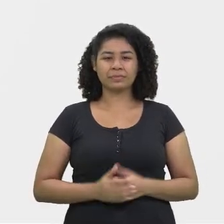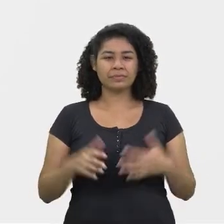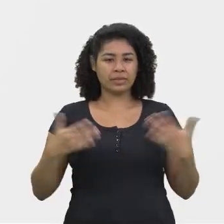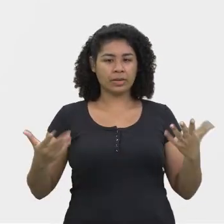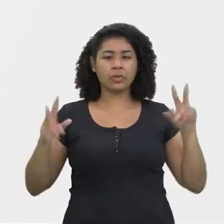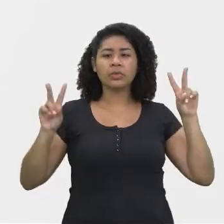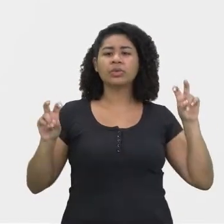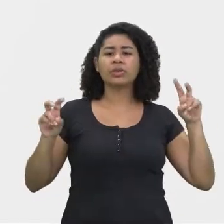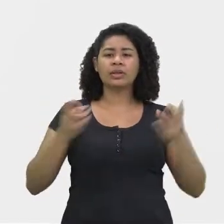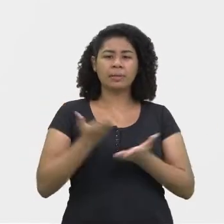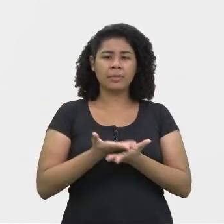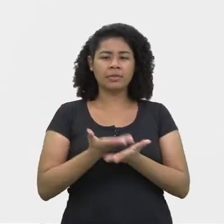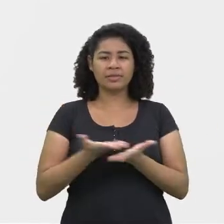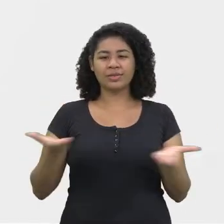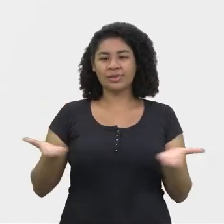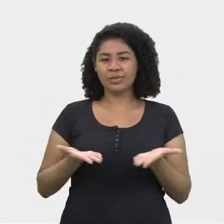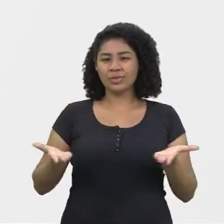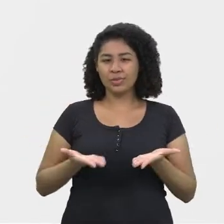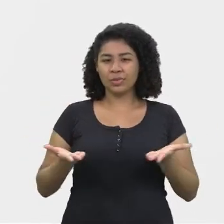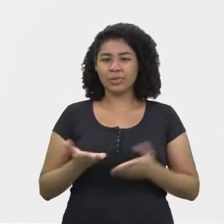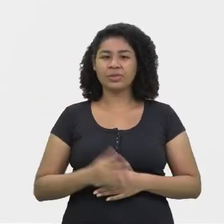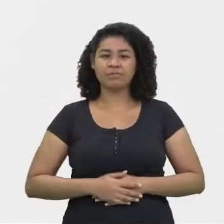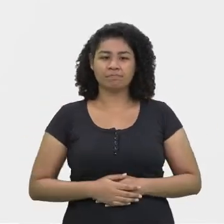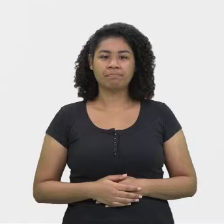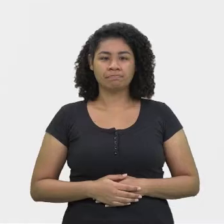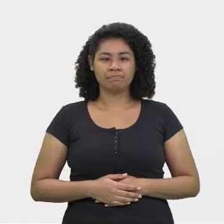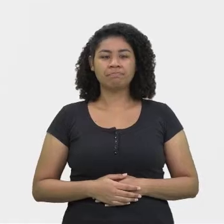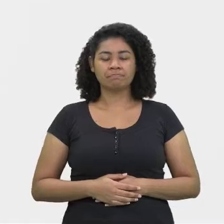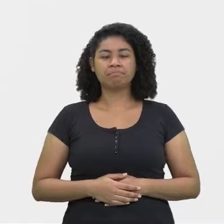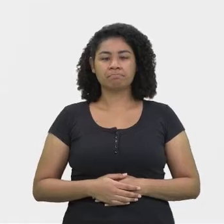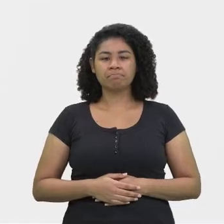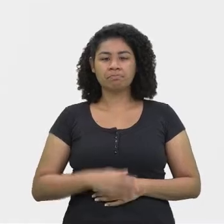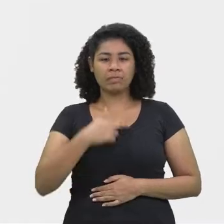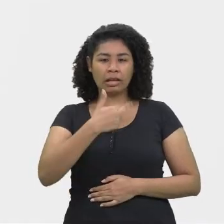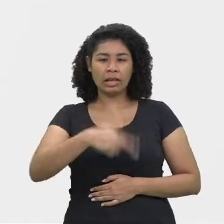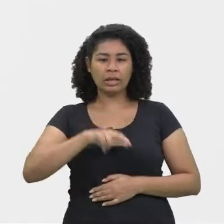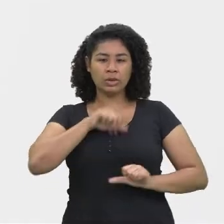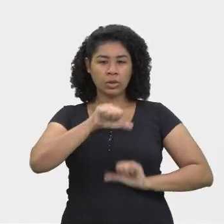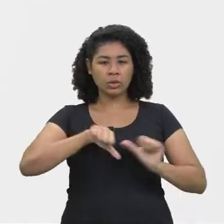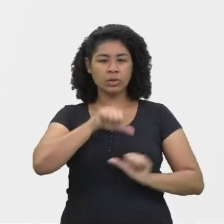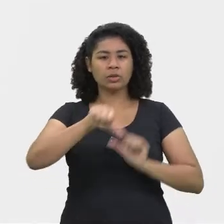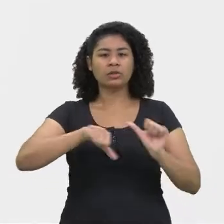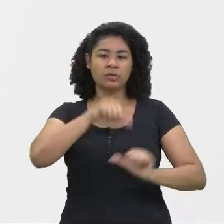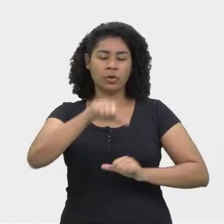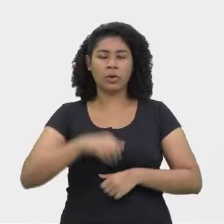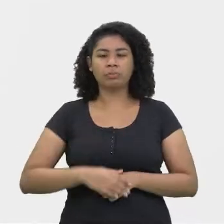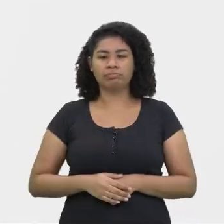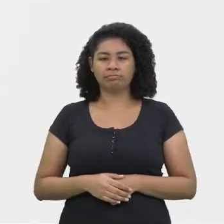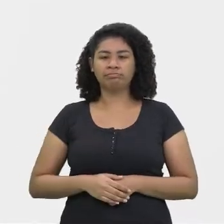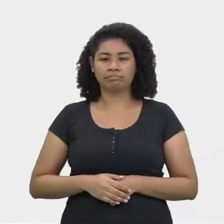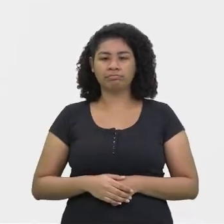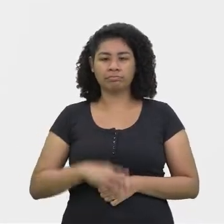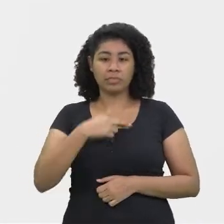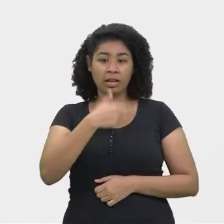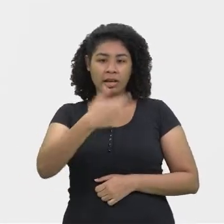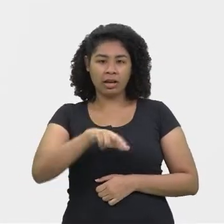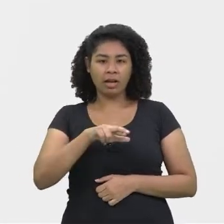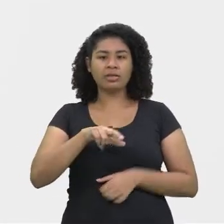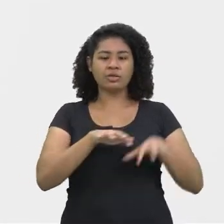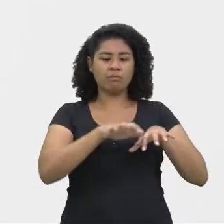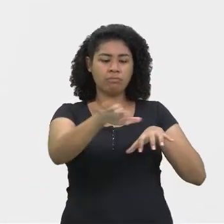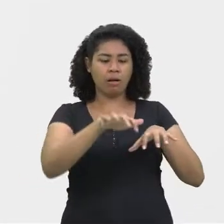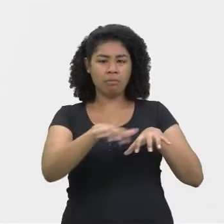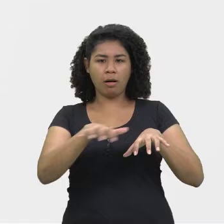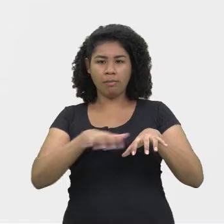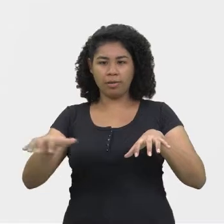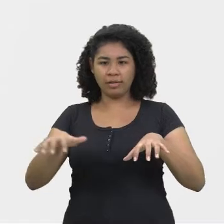de conhecimento da aula de hoje, nós temos reformas religiosas, a cristandade fragmentada. Então, você pode entender que nós